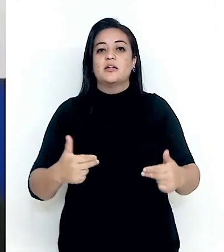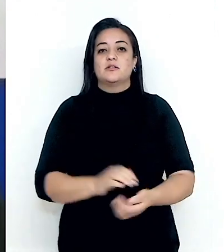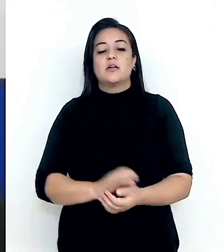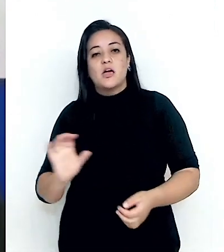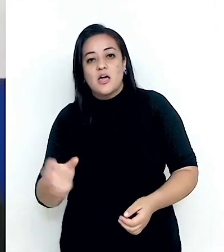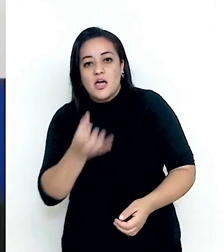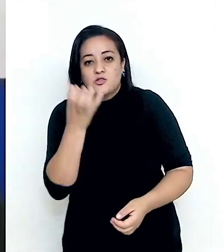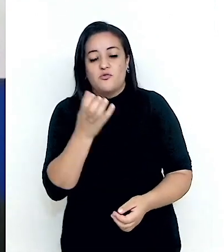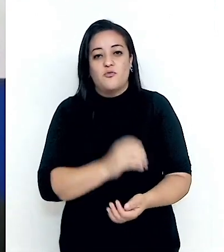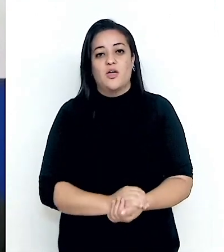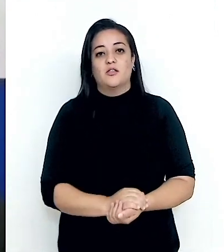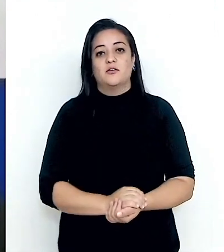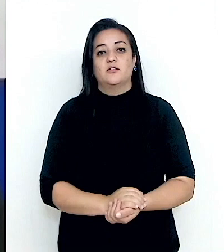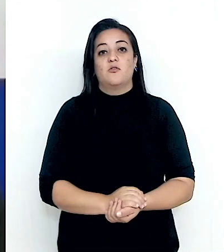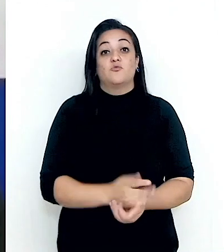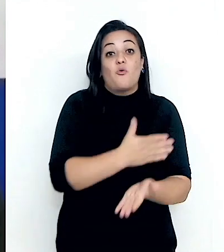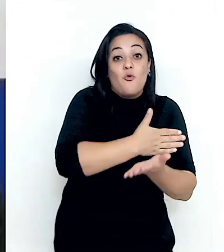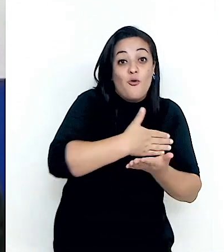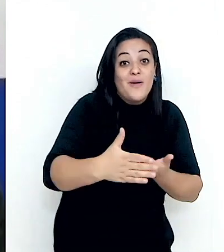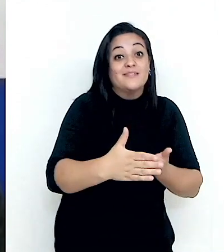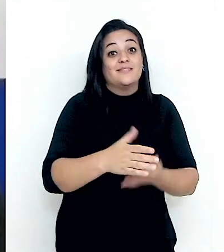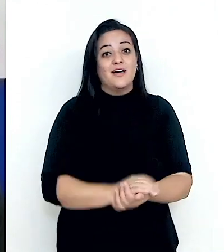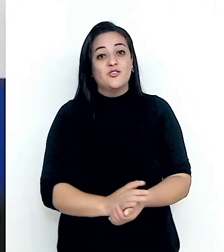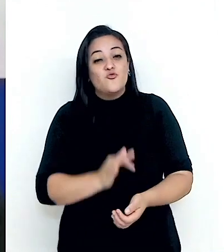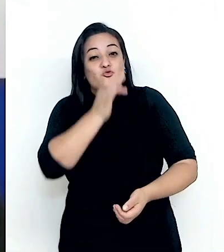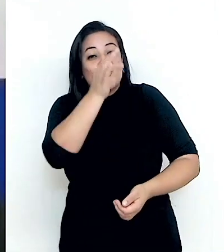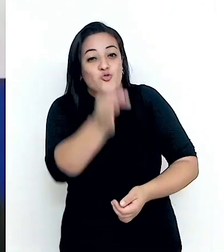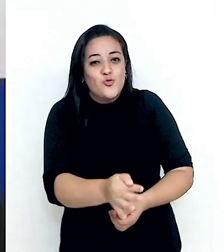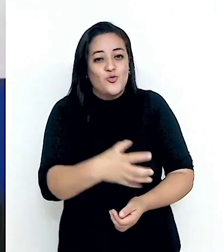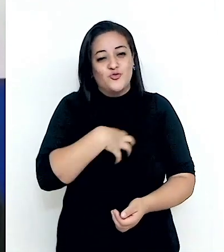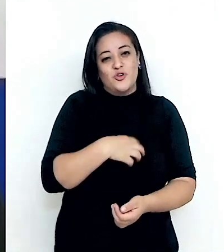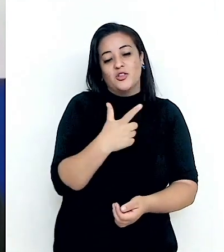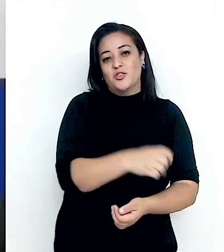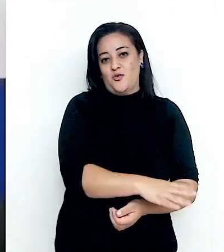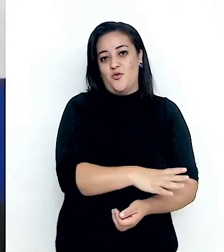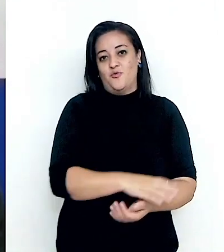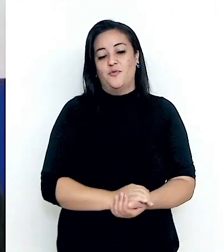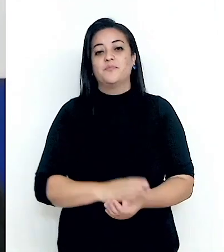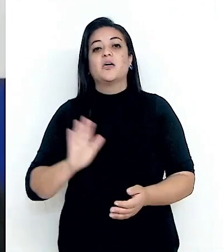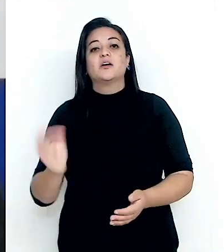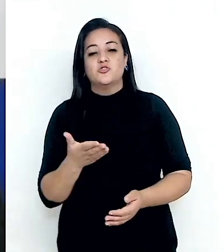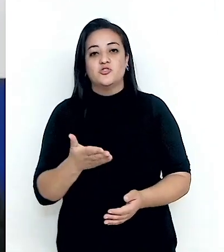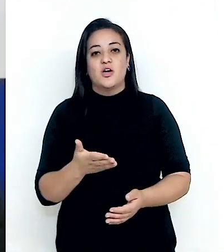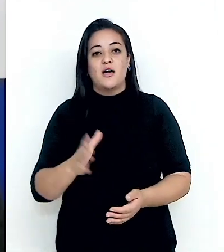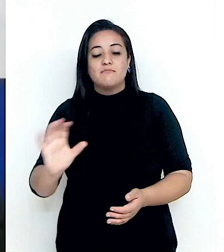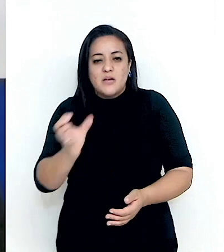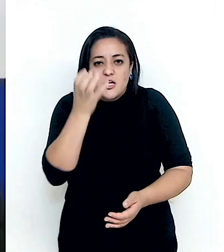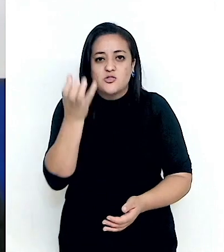tomando, ou seja, eles são os puxadores de tendências, né? E estão já tomaram essa decisão,